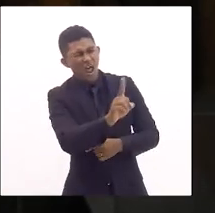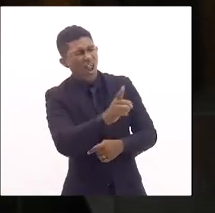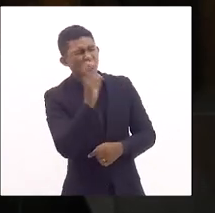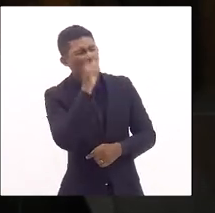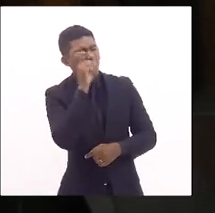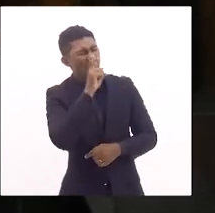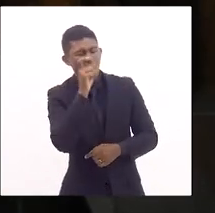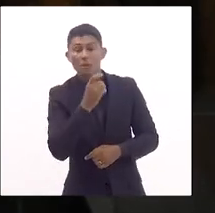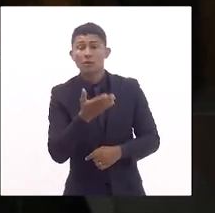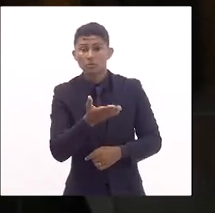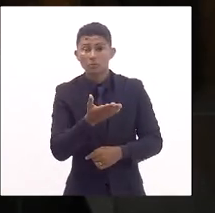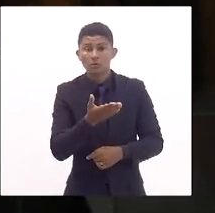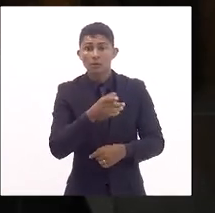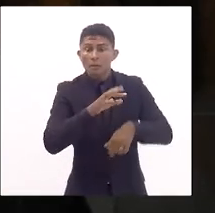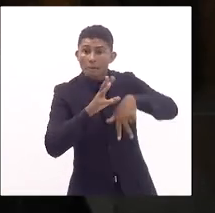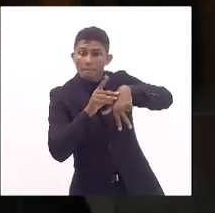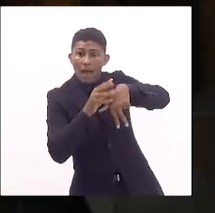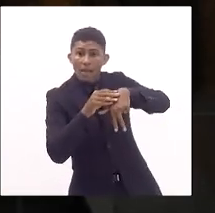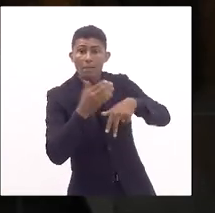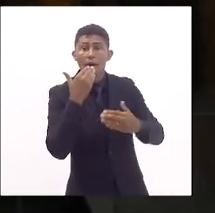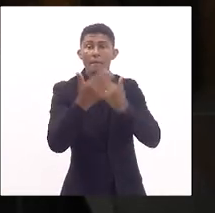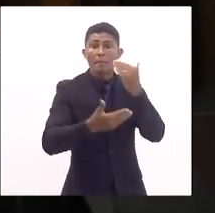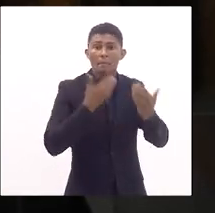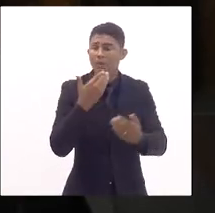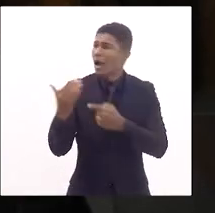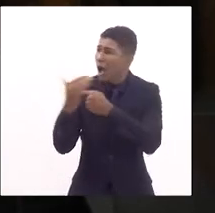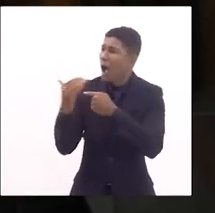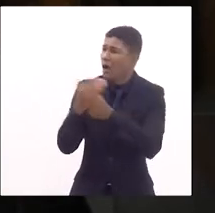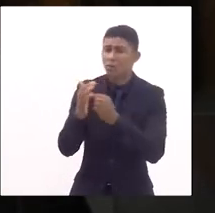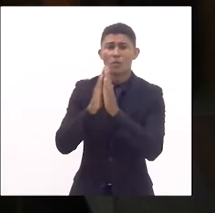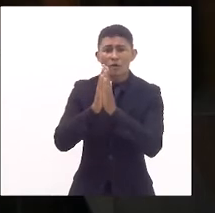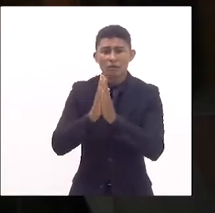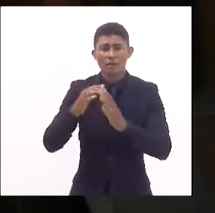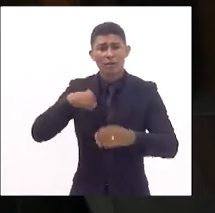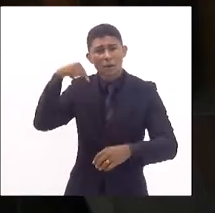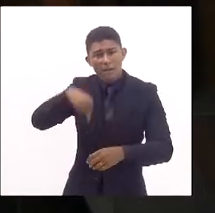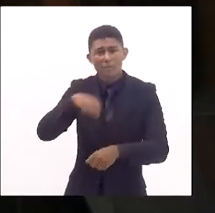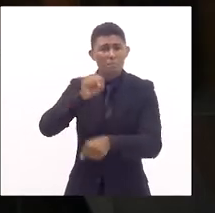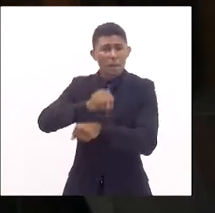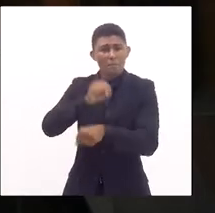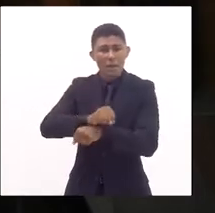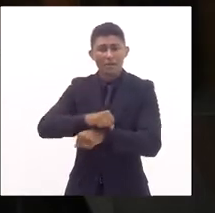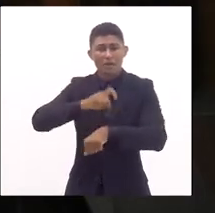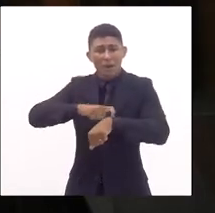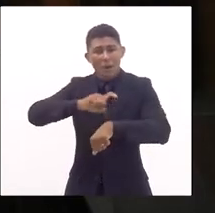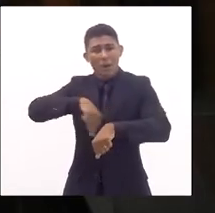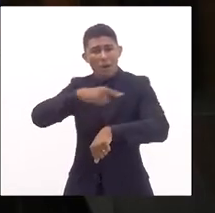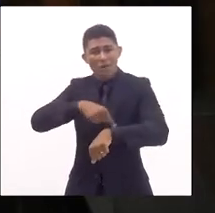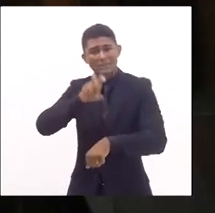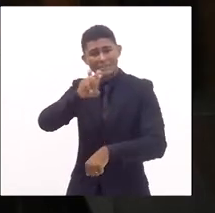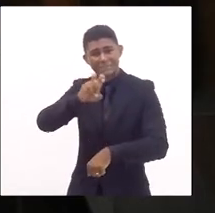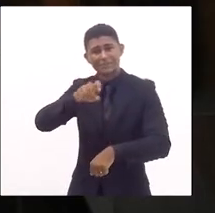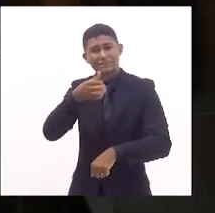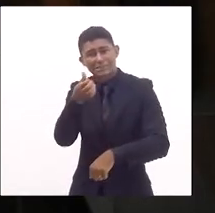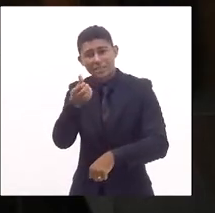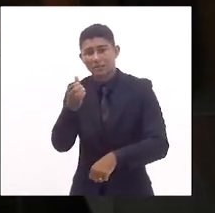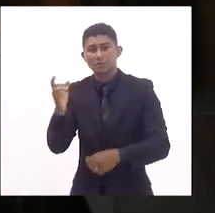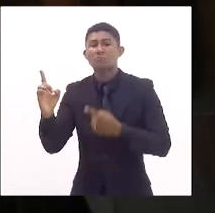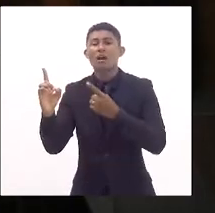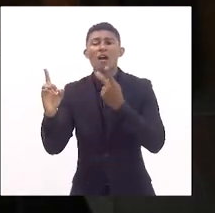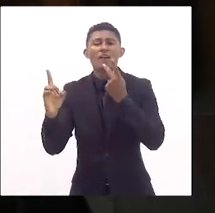em Araruama os pacientes pedindo ajuda socorro por estar 5 6 horas esperando atendimento e ela de mentindo